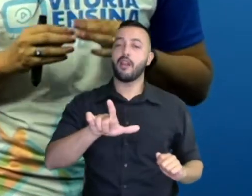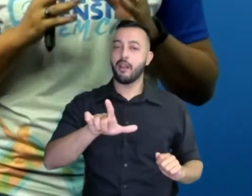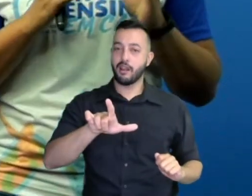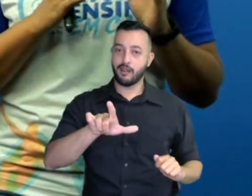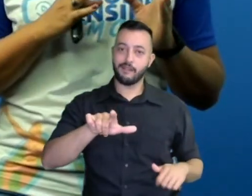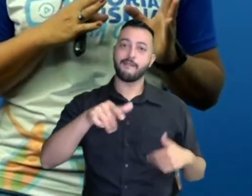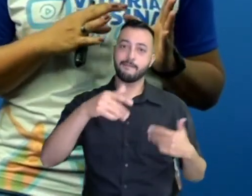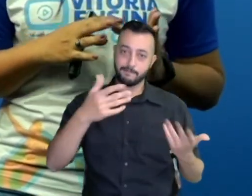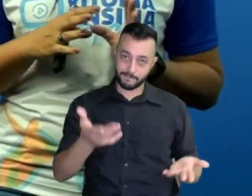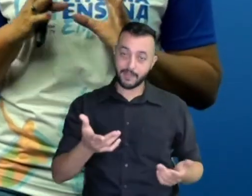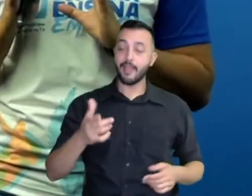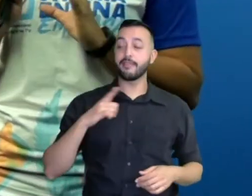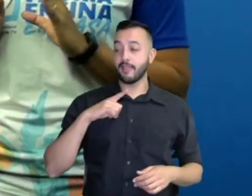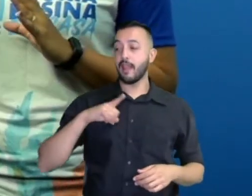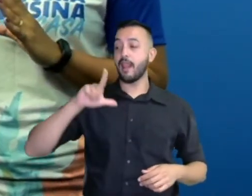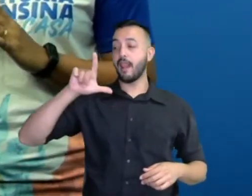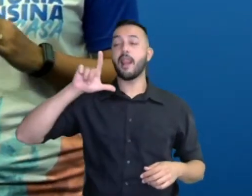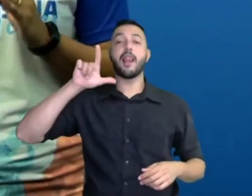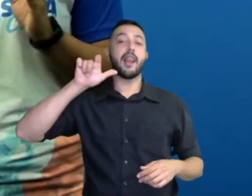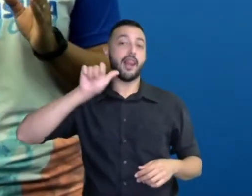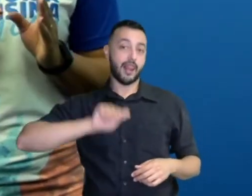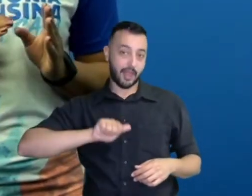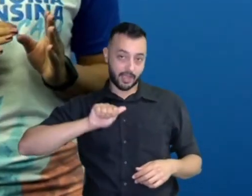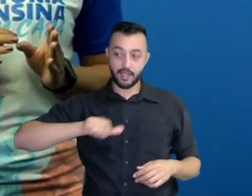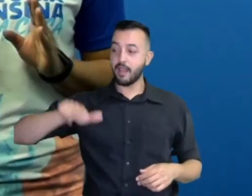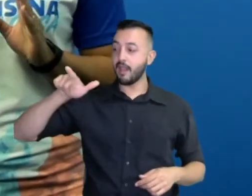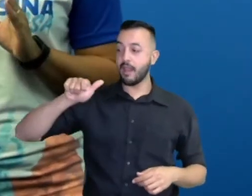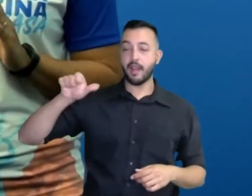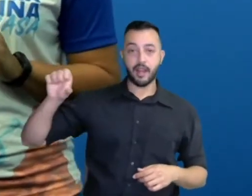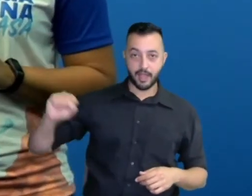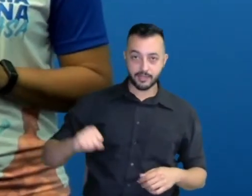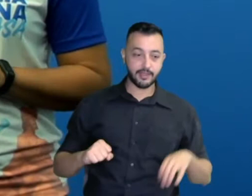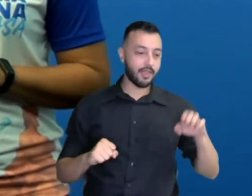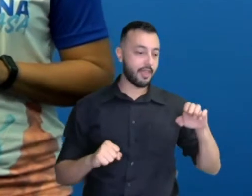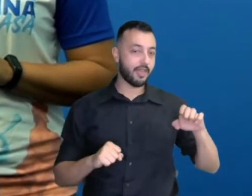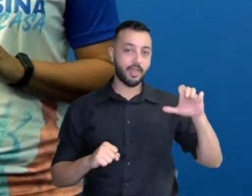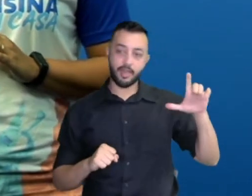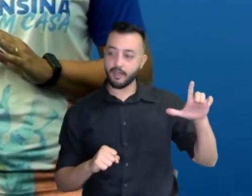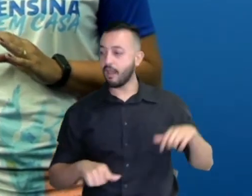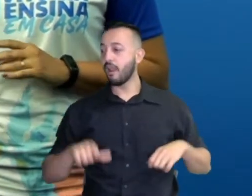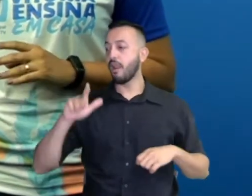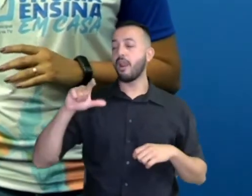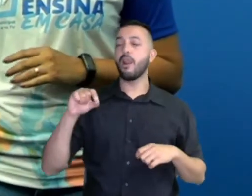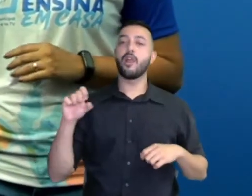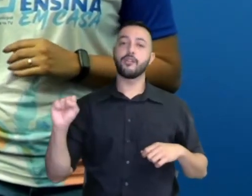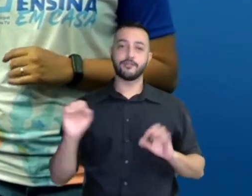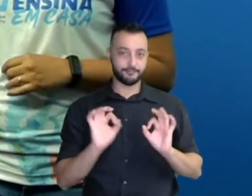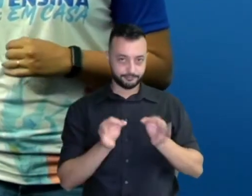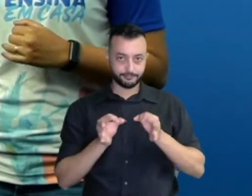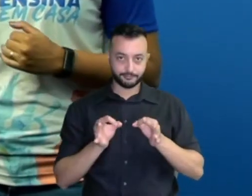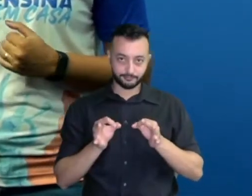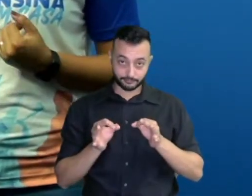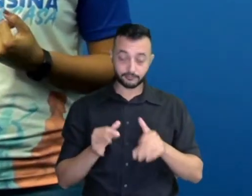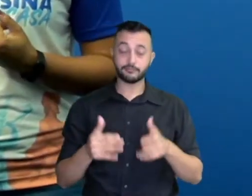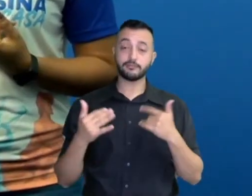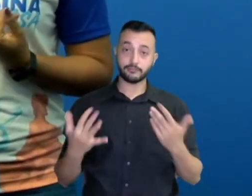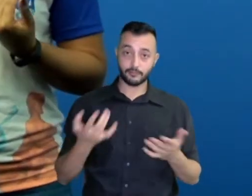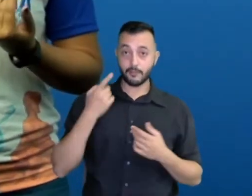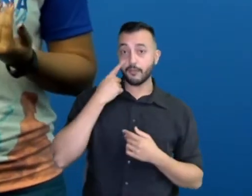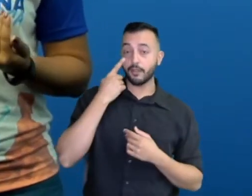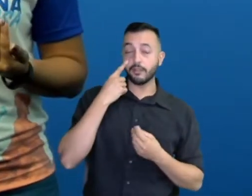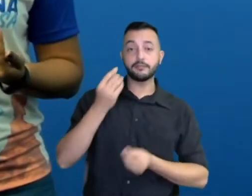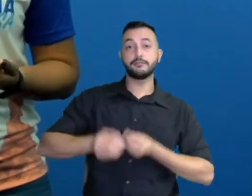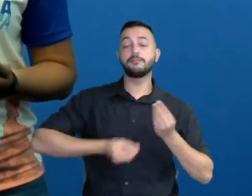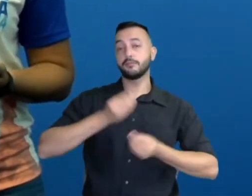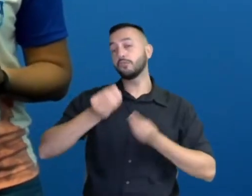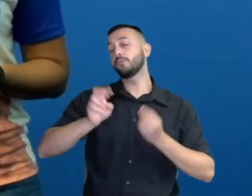gente tem lá, las, ele e los, certo? Então, vamos ver como